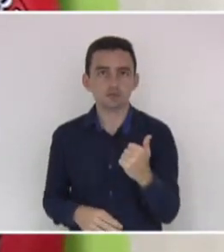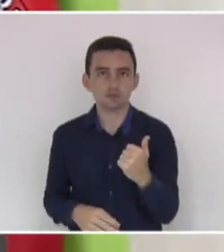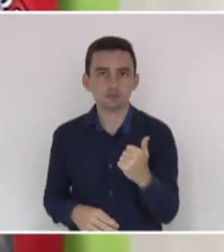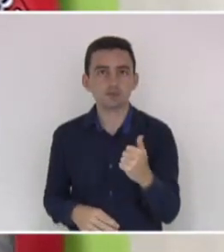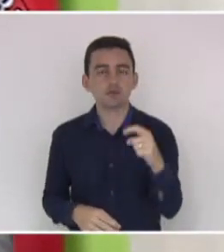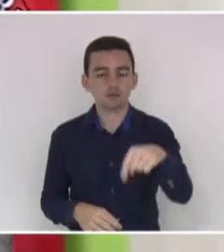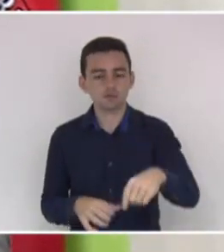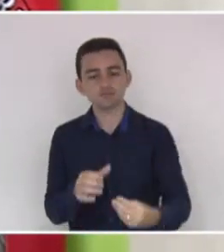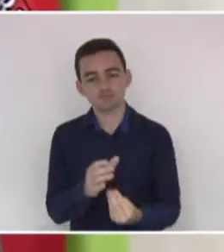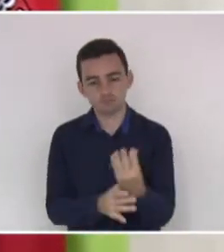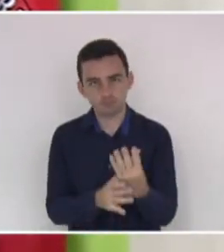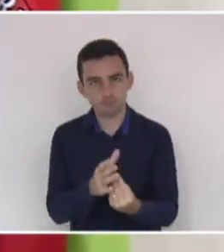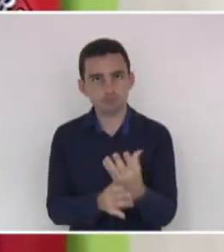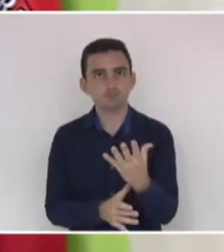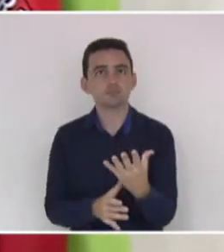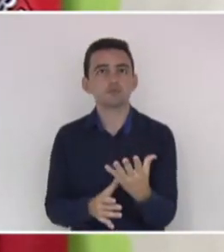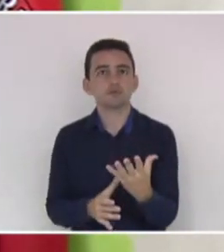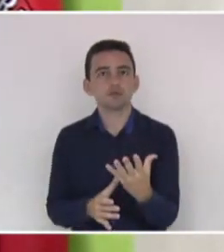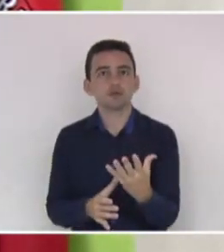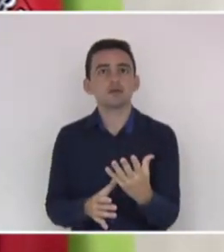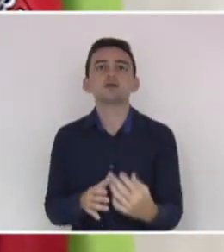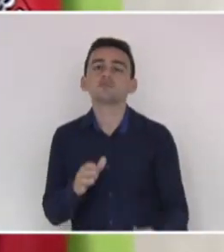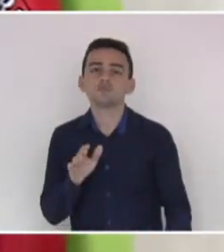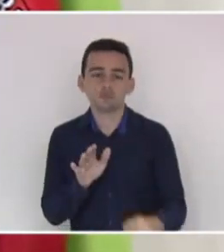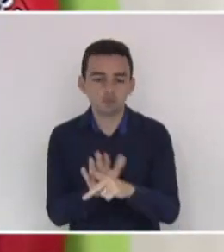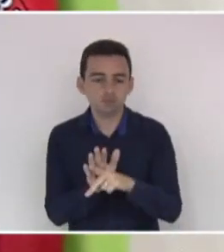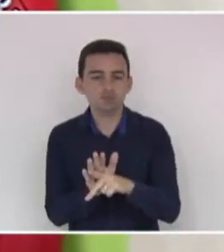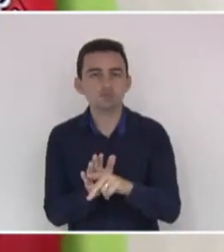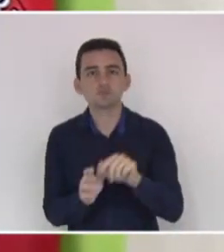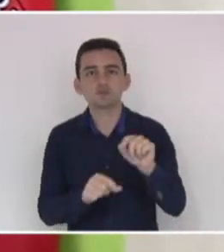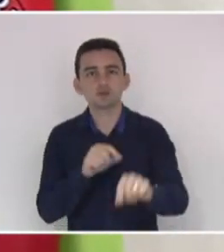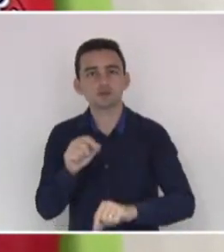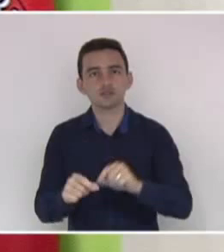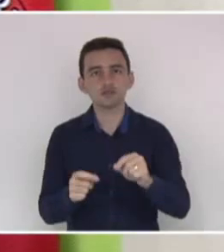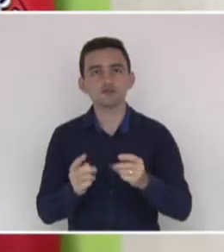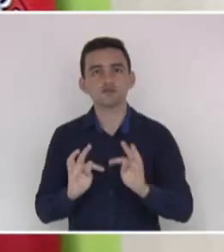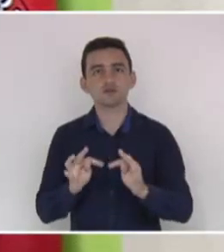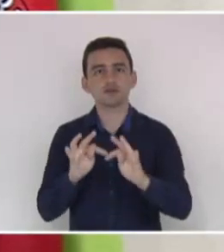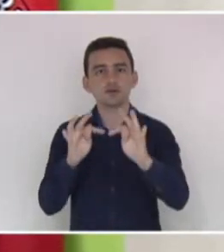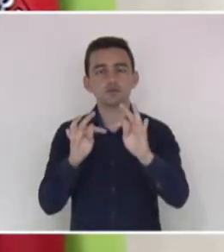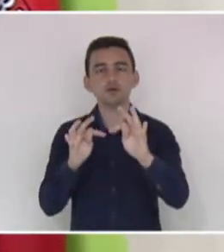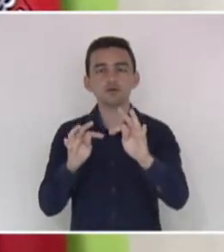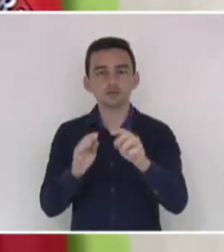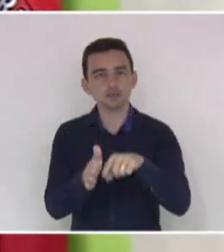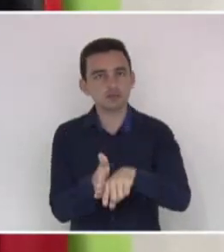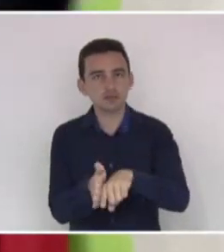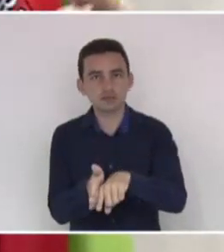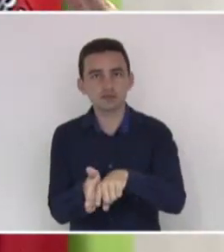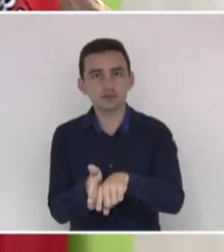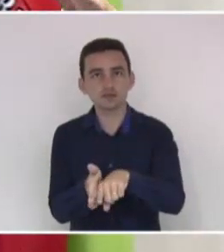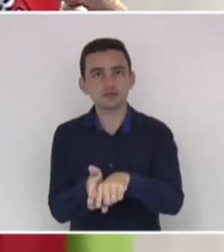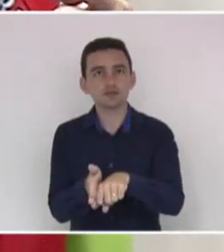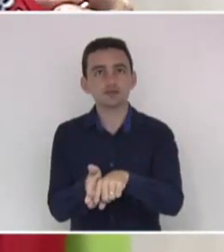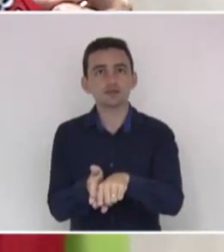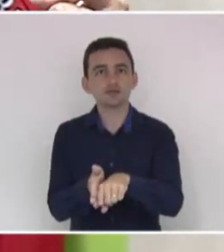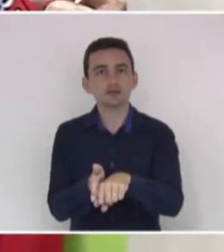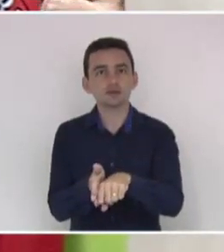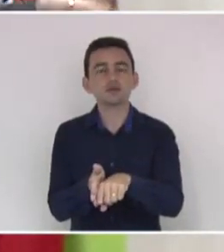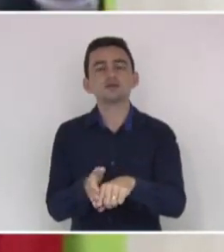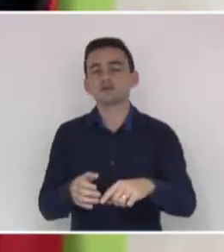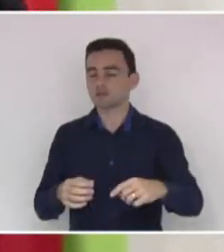essa produção é fruto de uso de tecnologia, de pesquisa e de muito